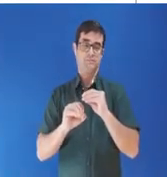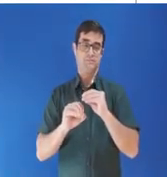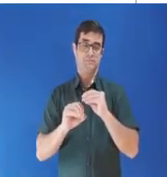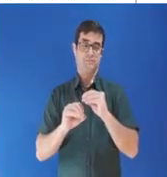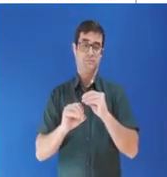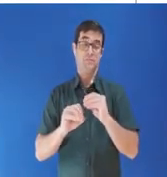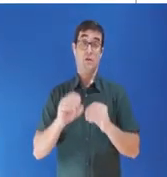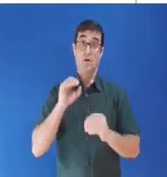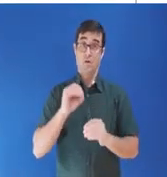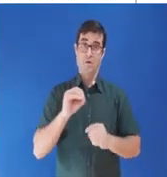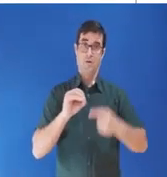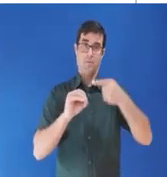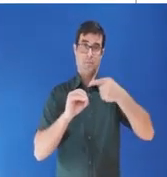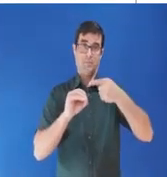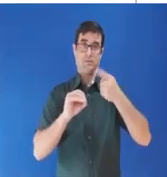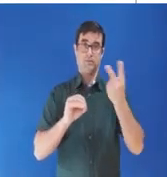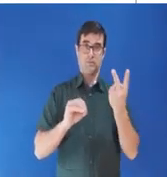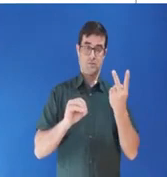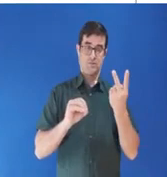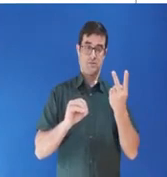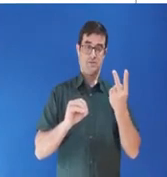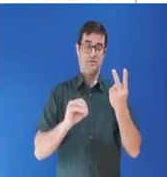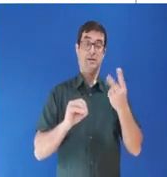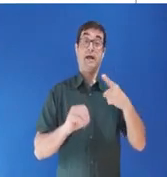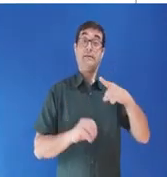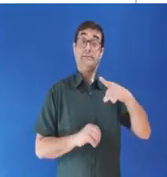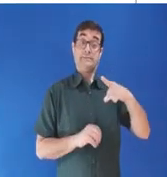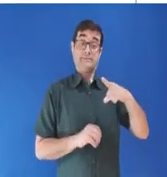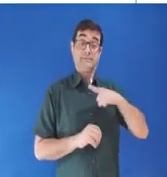acontece nesse caso aqui? Eu tenho uma